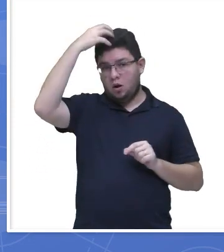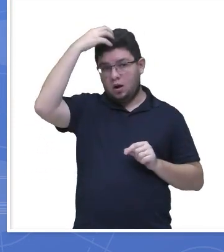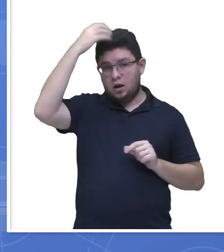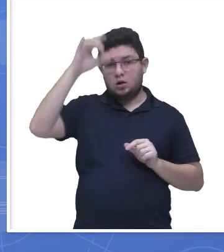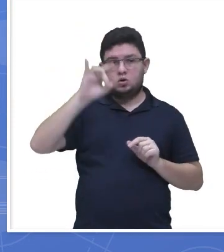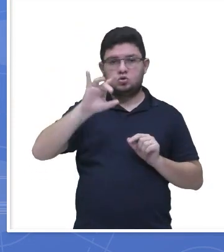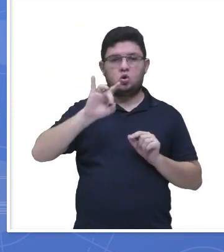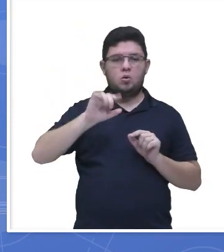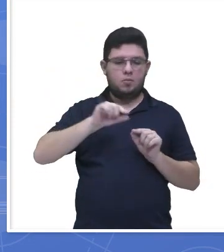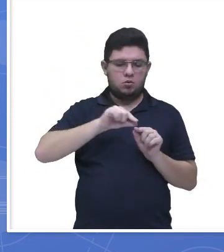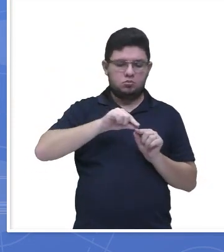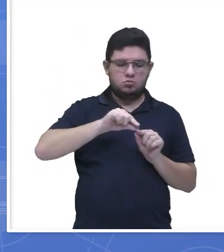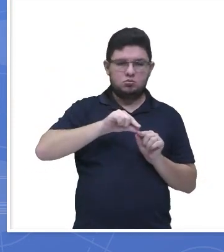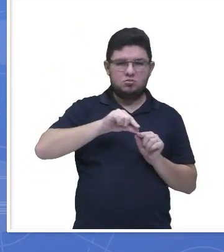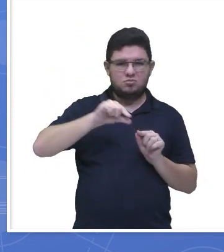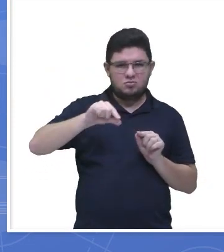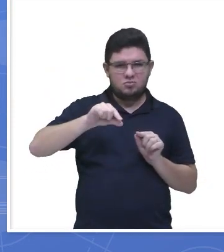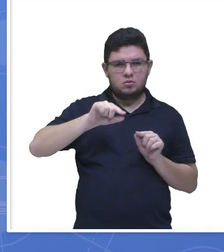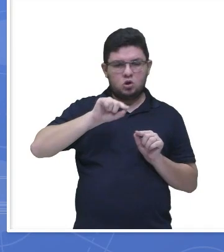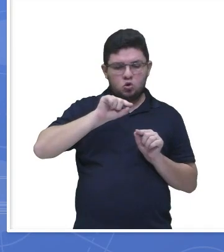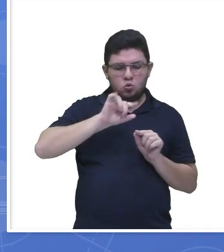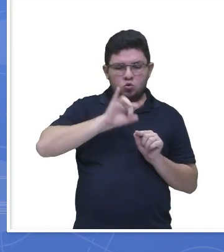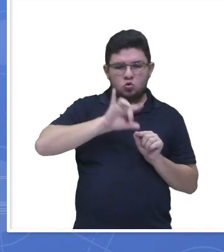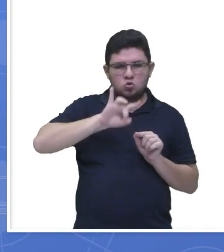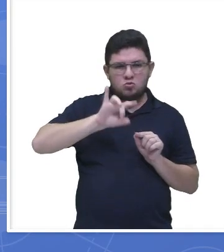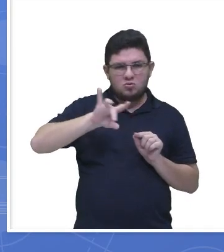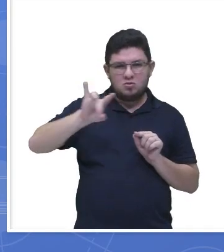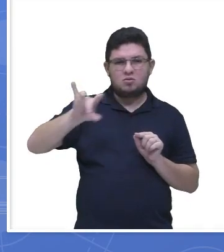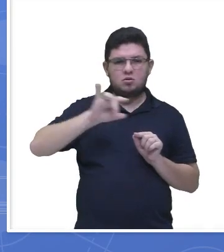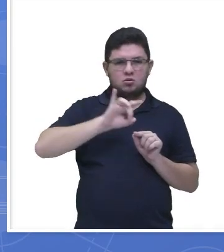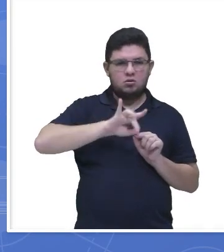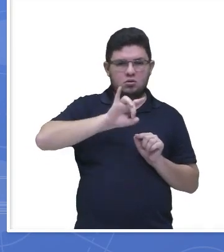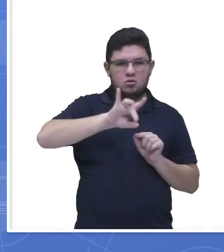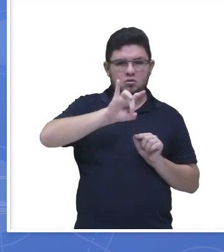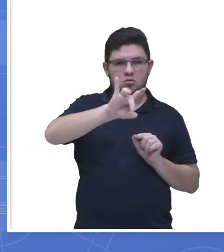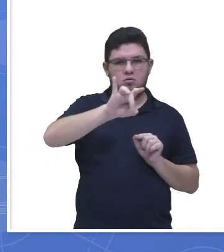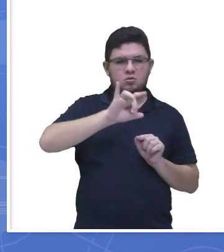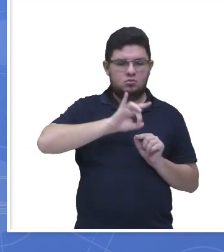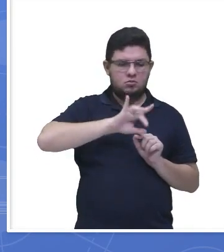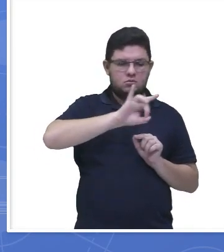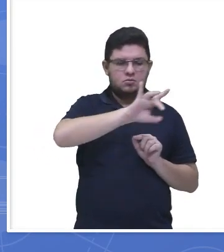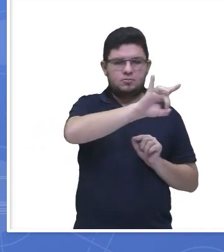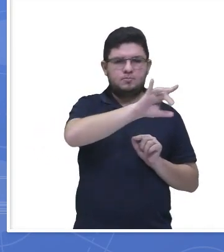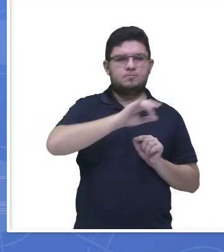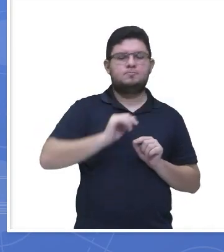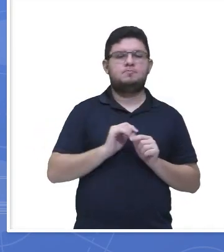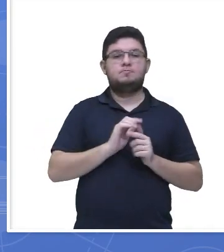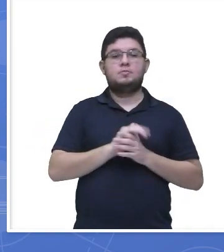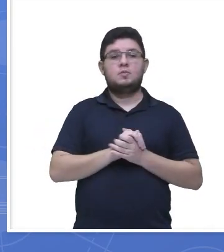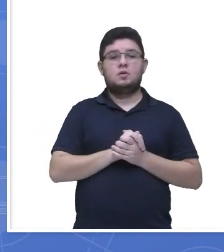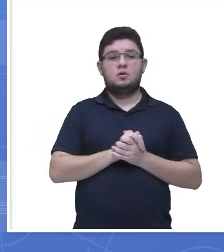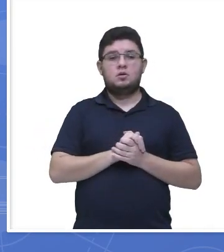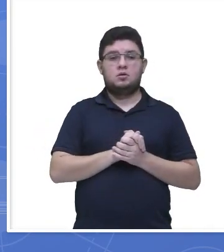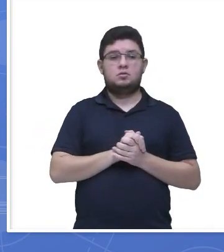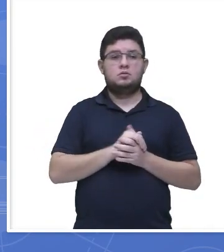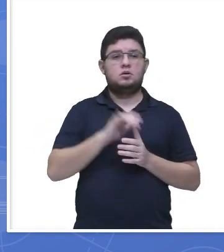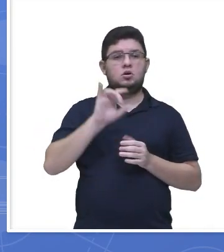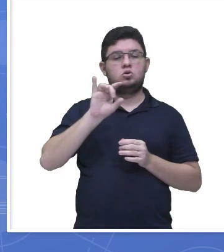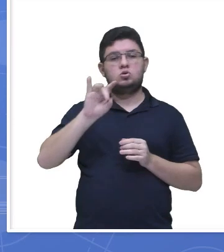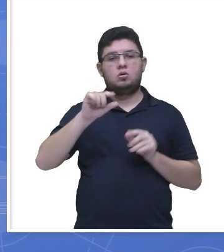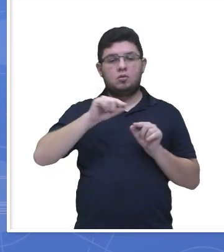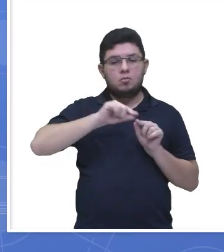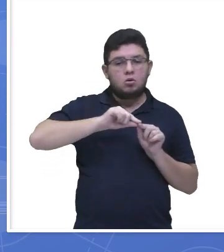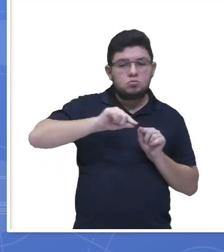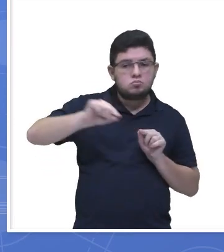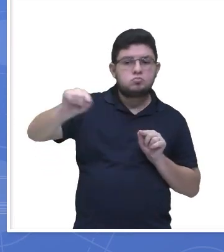uma casa por vez. Ele não vai passar disso aí, tá? Ele vai em diagonal,